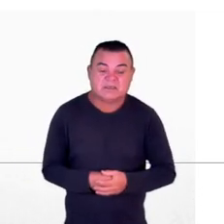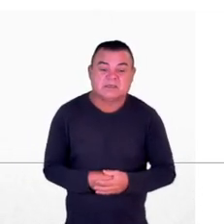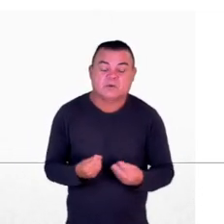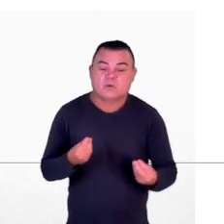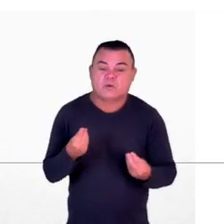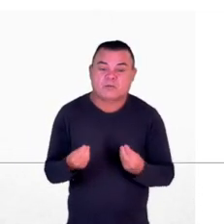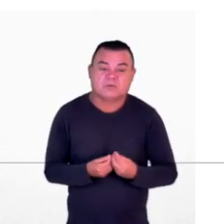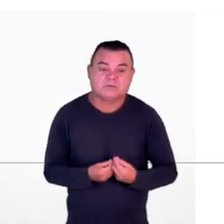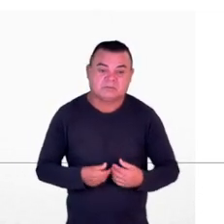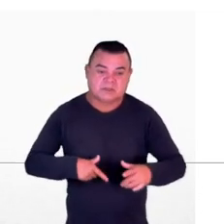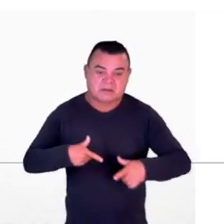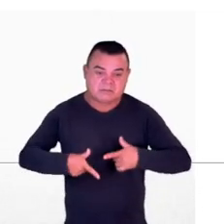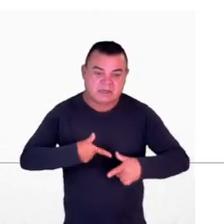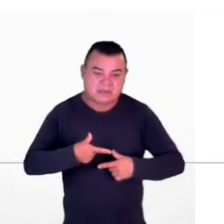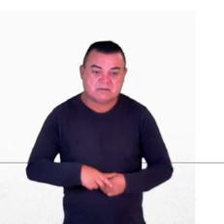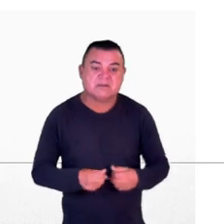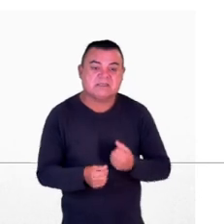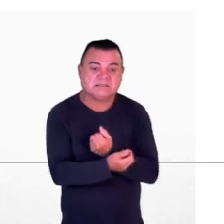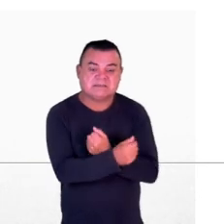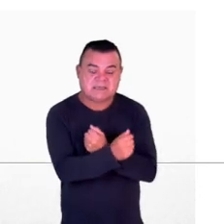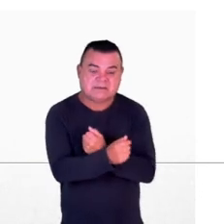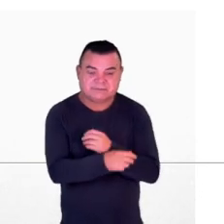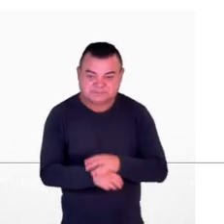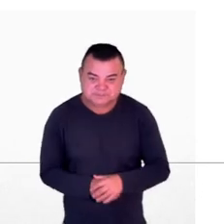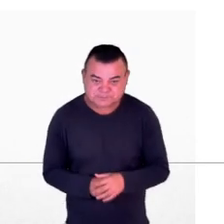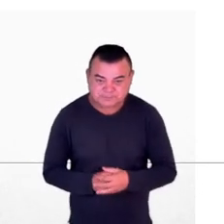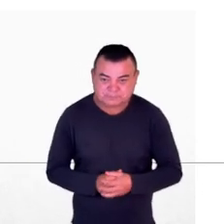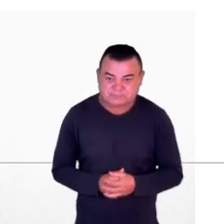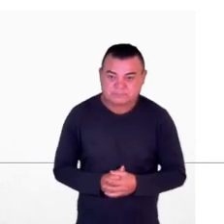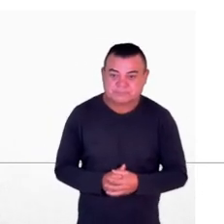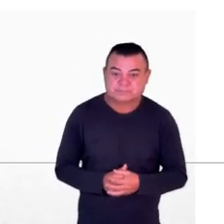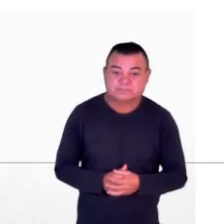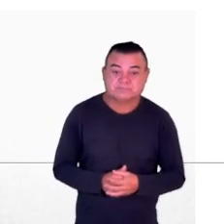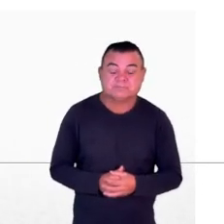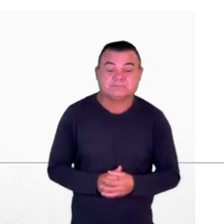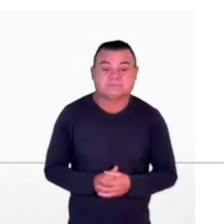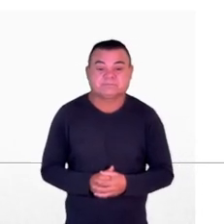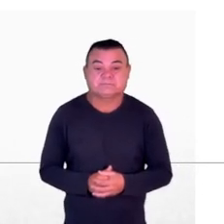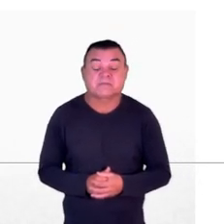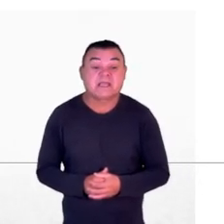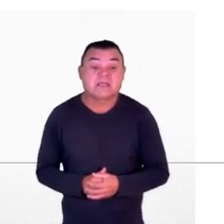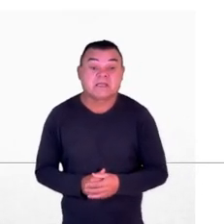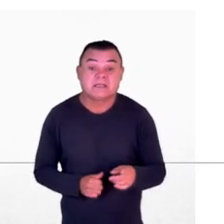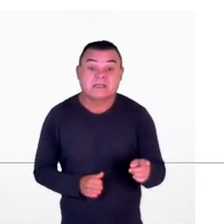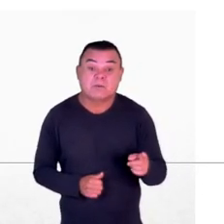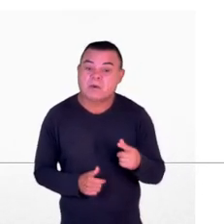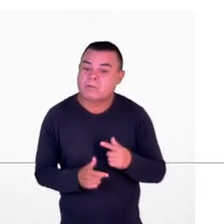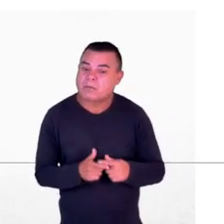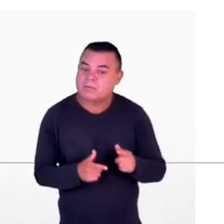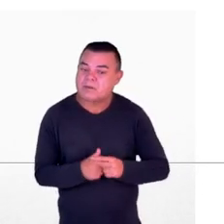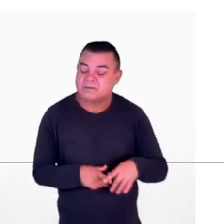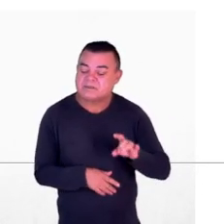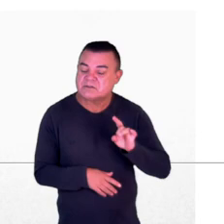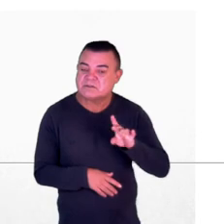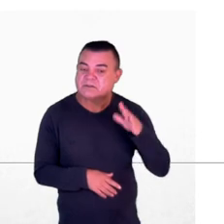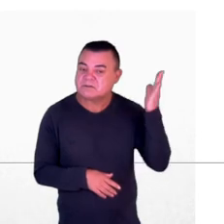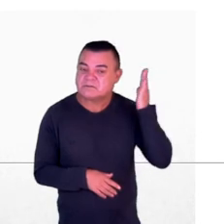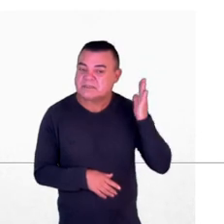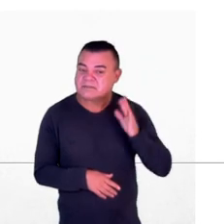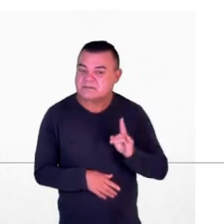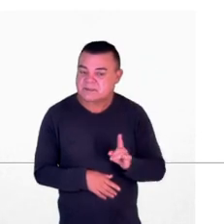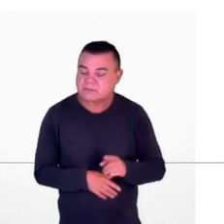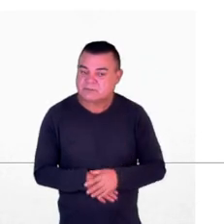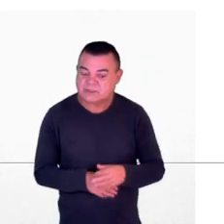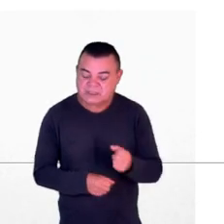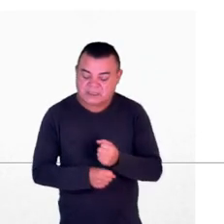questão das transnacionais também eu faço um parêntese antes de retomar ali ela não é uma questão exclusiva do Brasil né No ano